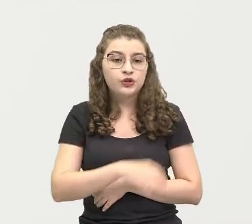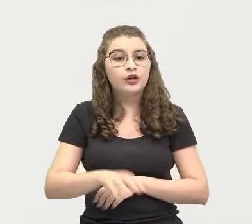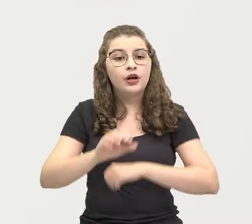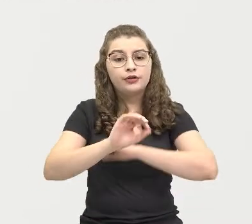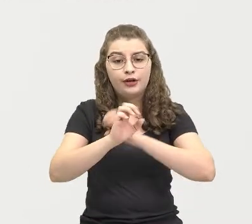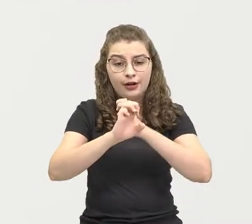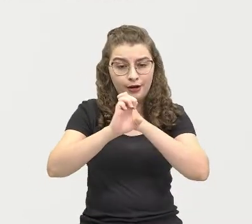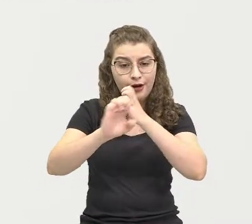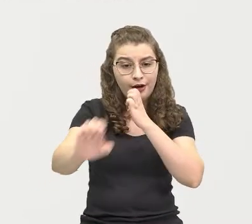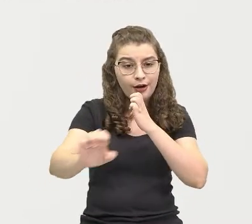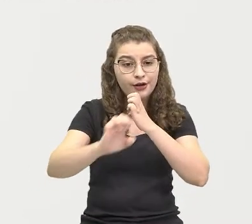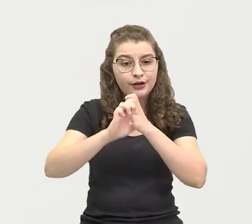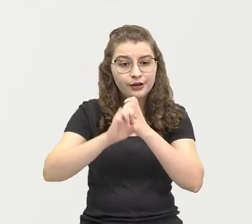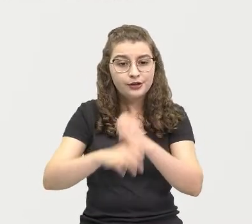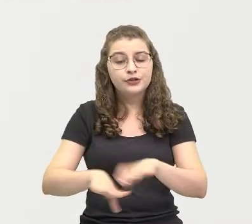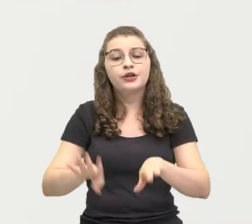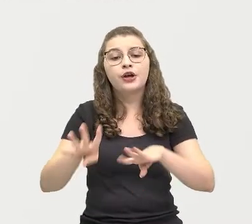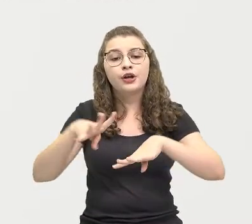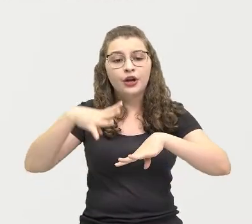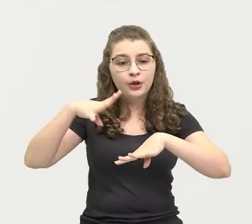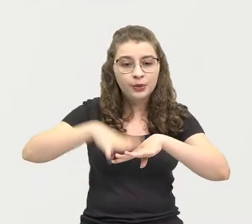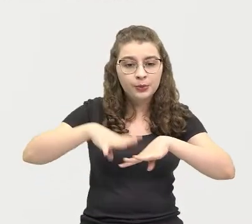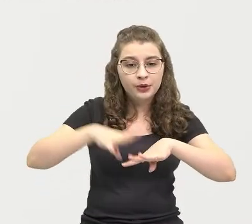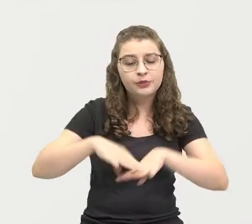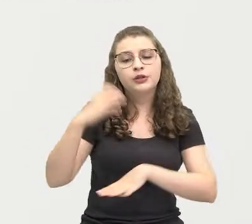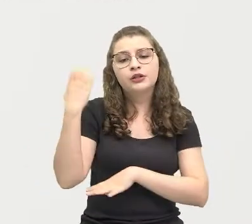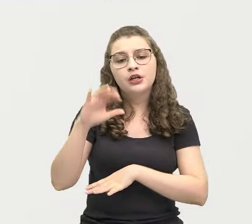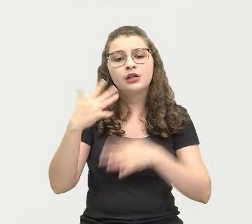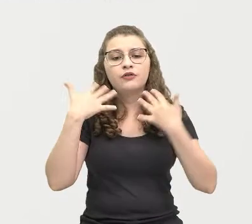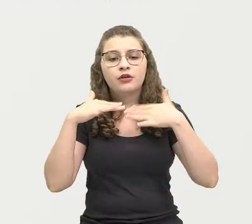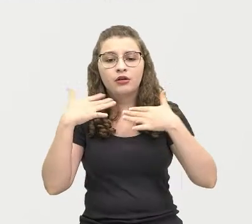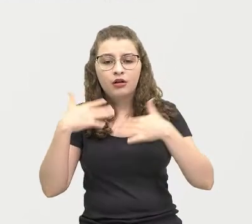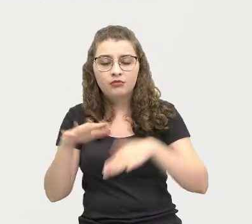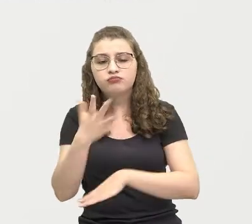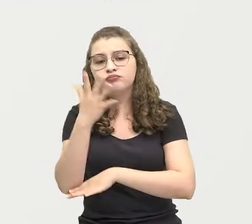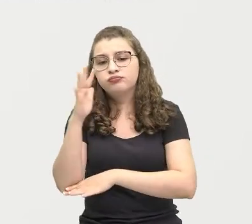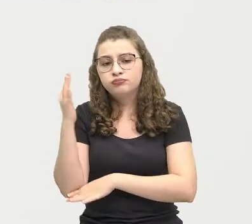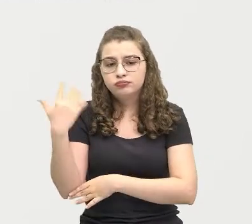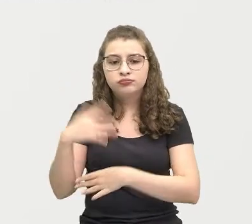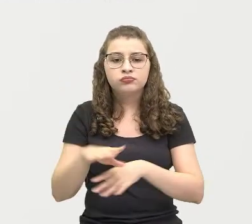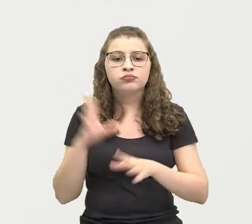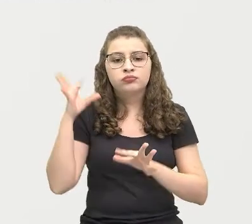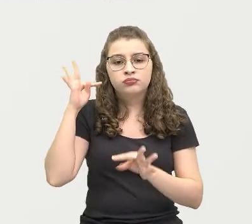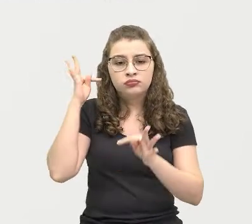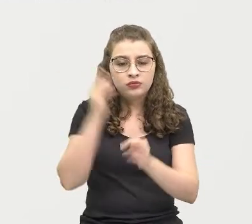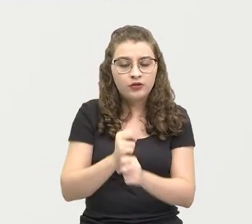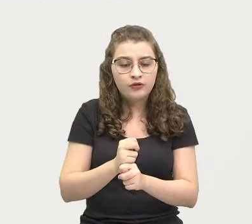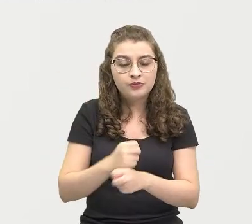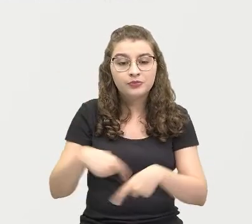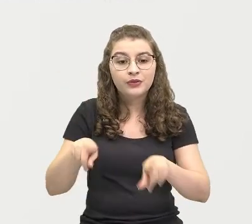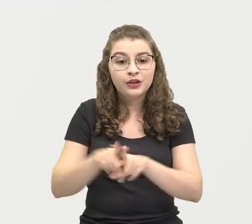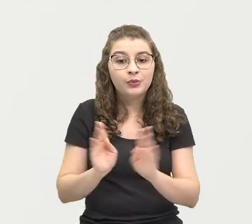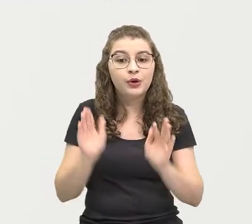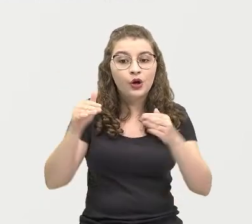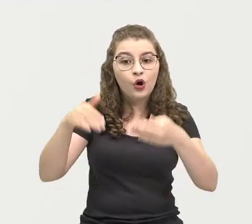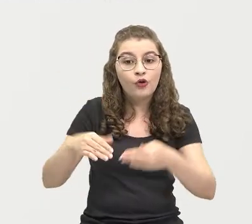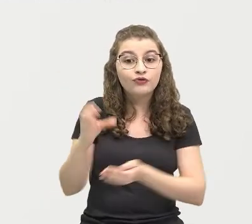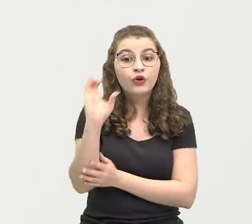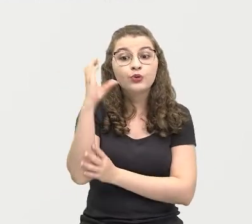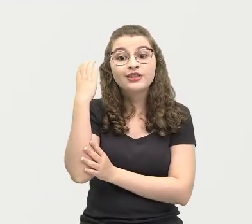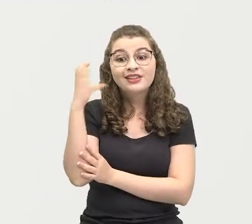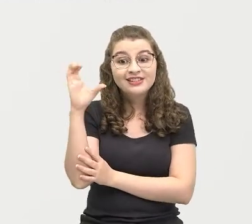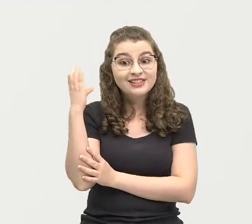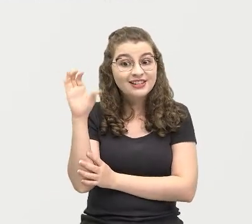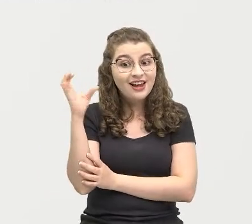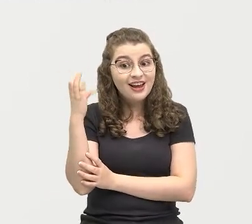em matemática, ciências físicas e naturais, de formação positivista. Olha só, falei do positivismo